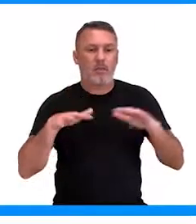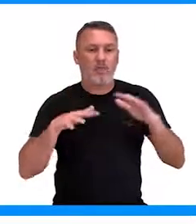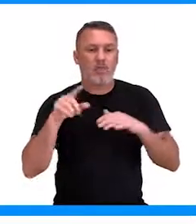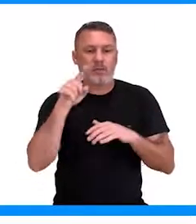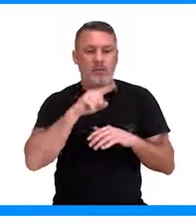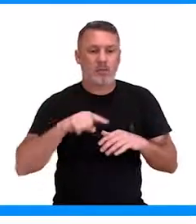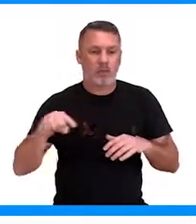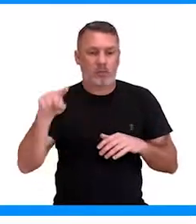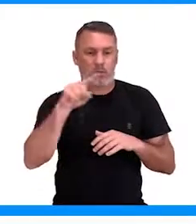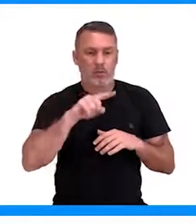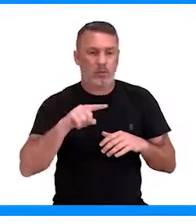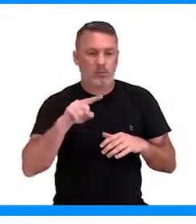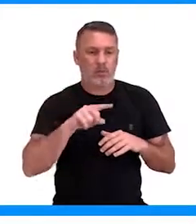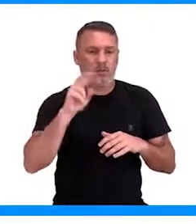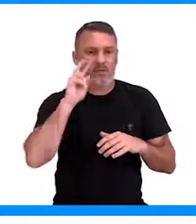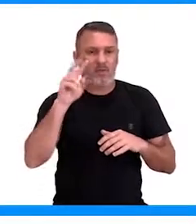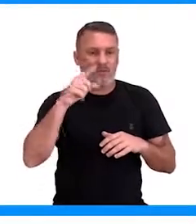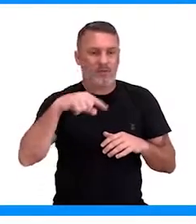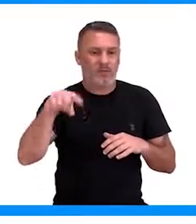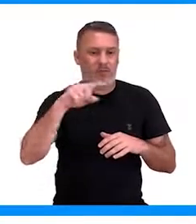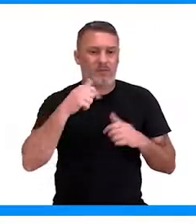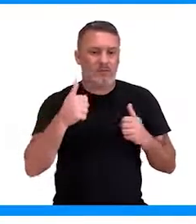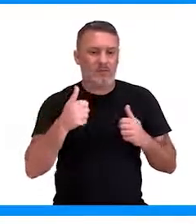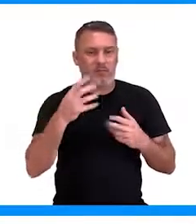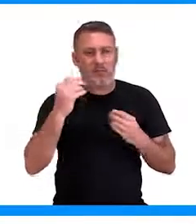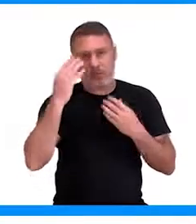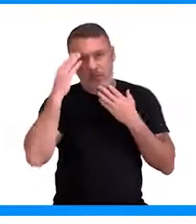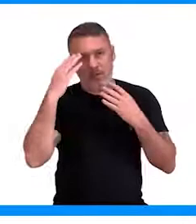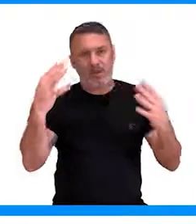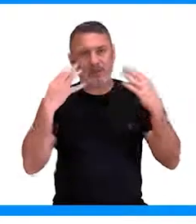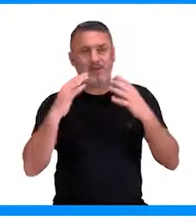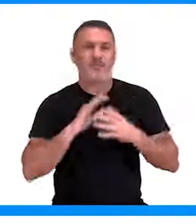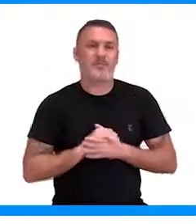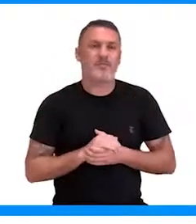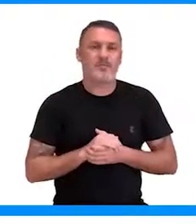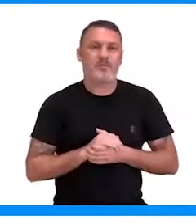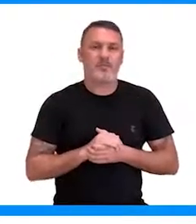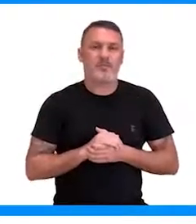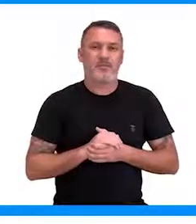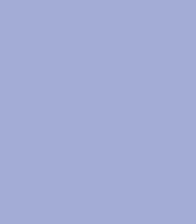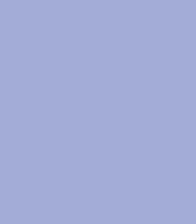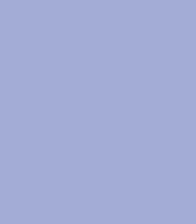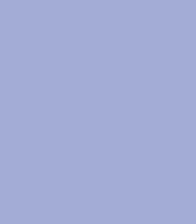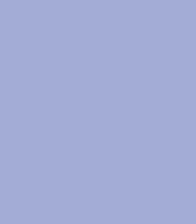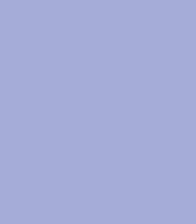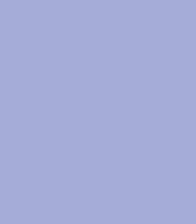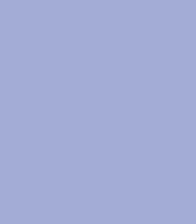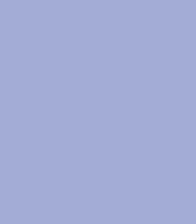movimento circular uniforme. Vejo vocês lá. Obrigada pela atenção.